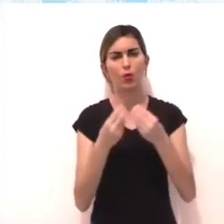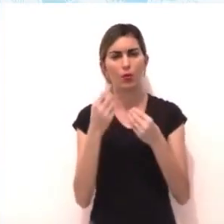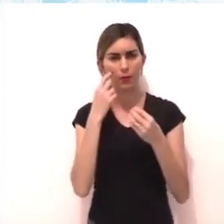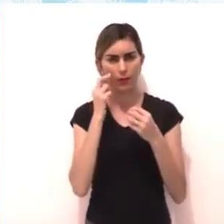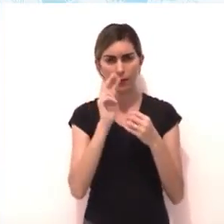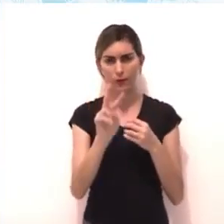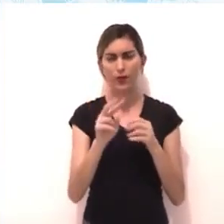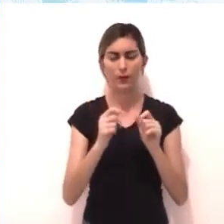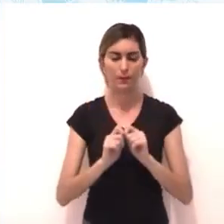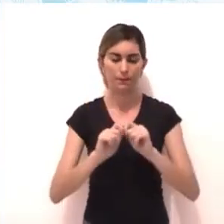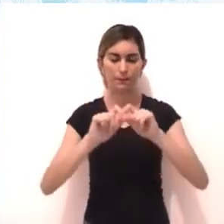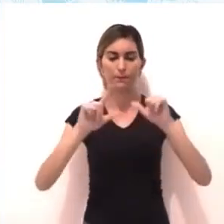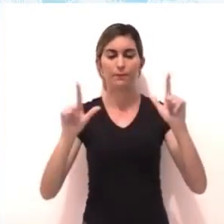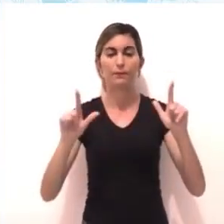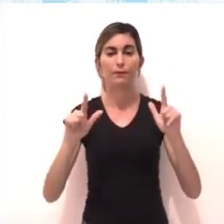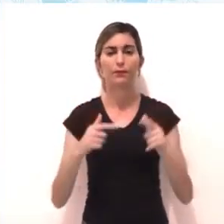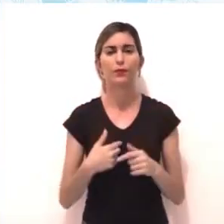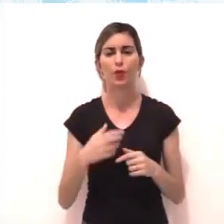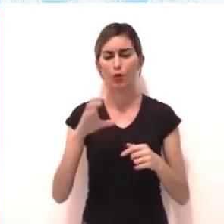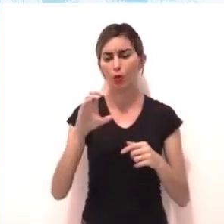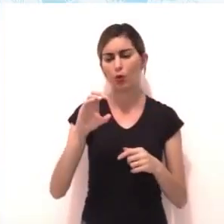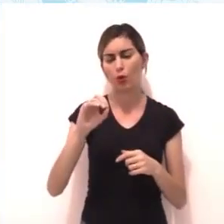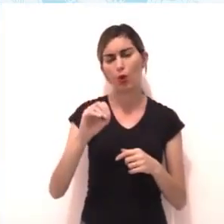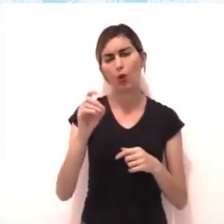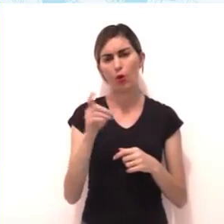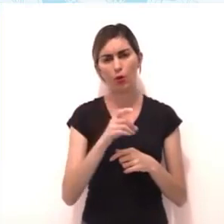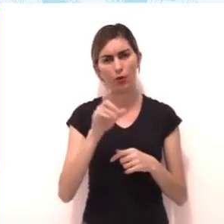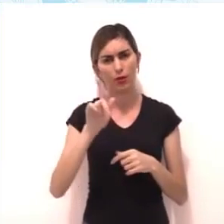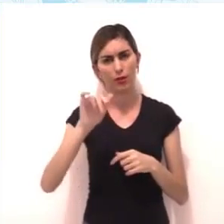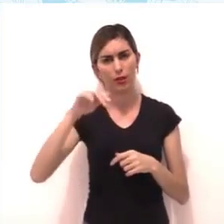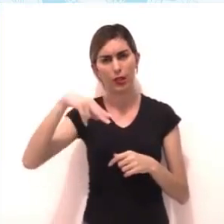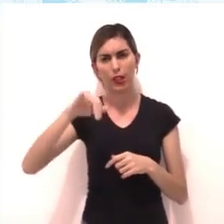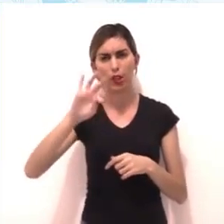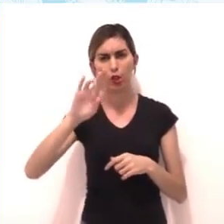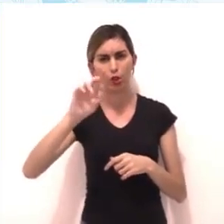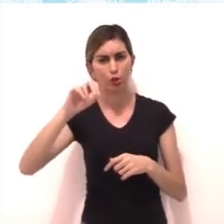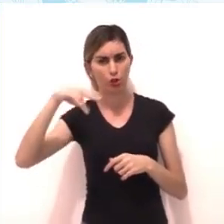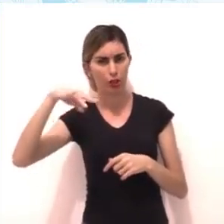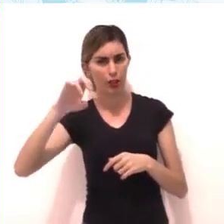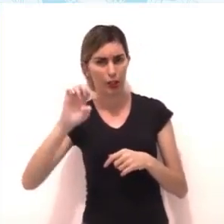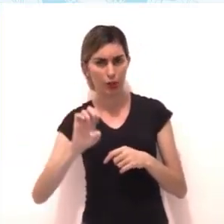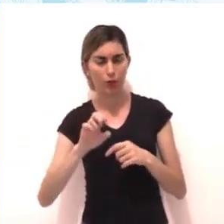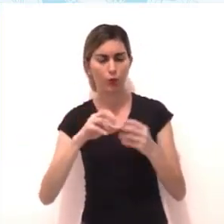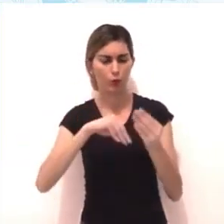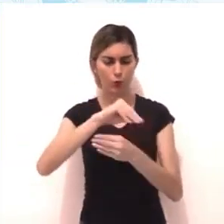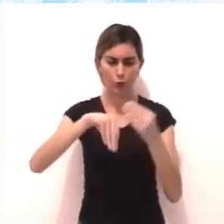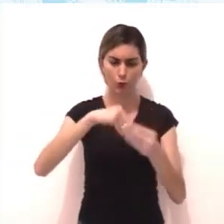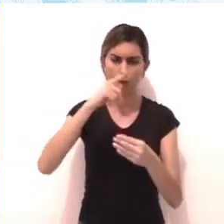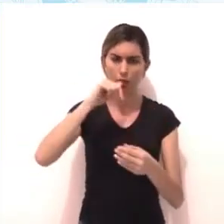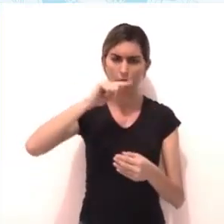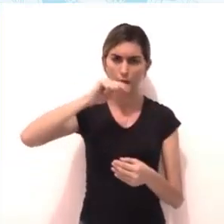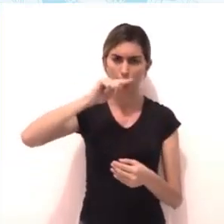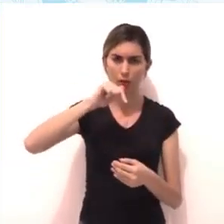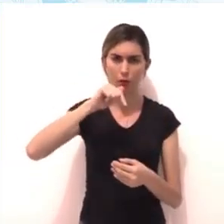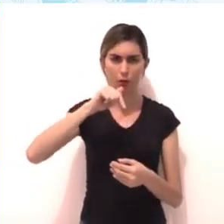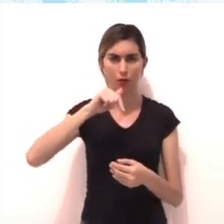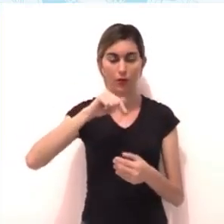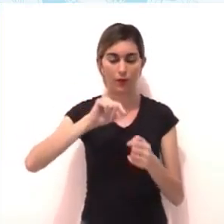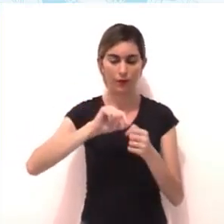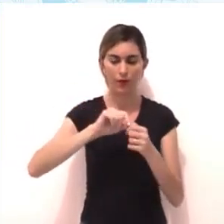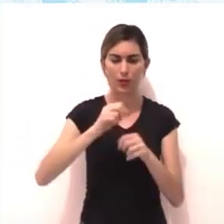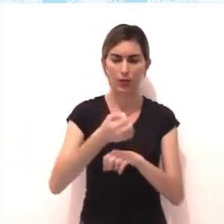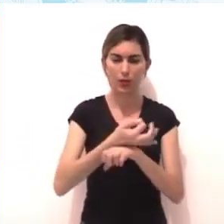ver aí na imagem, o óxido de nitrogênio. Quando ele reage com a água, vai formar